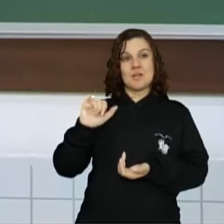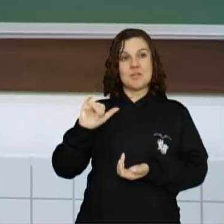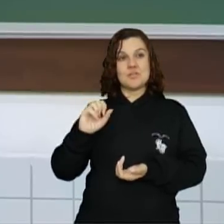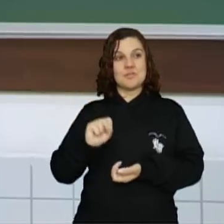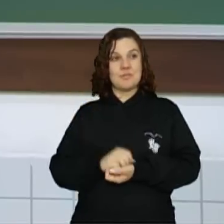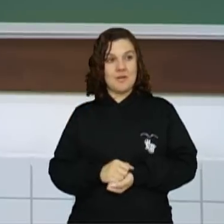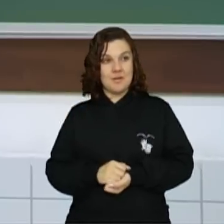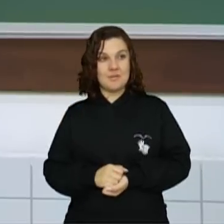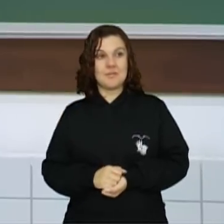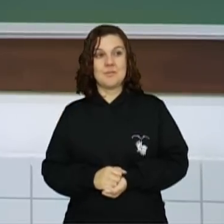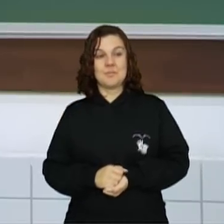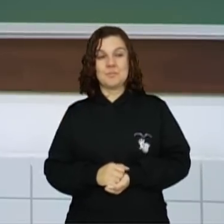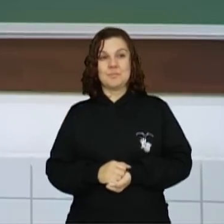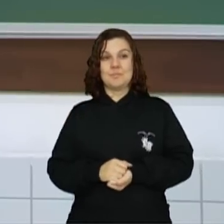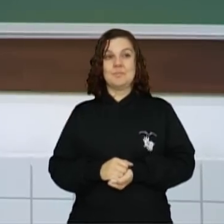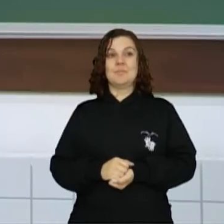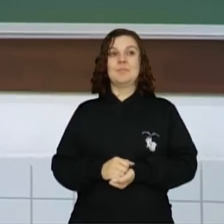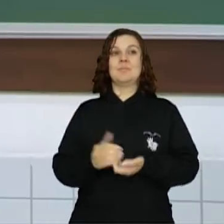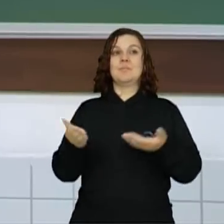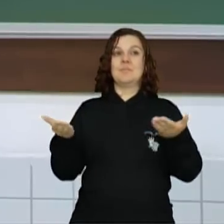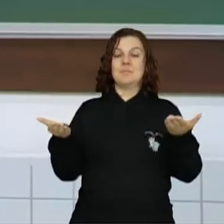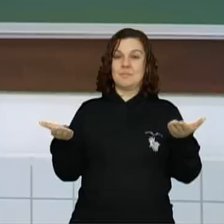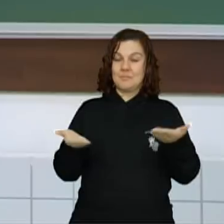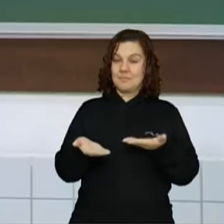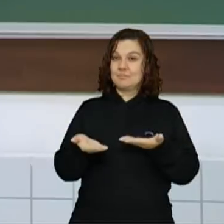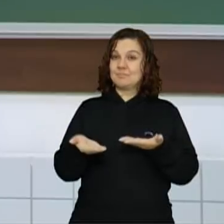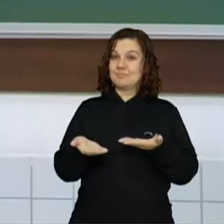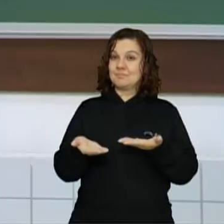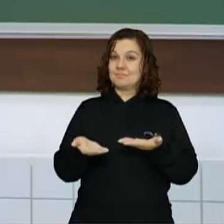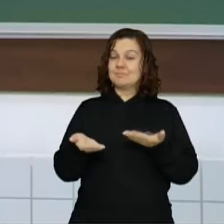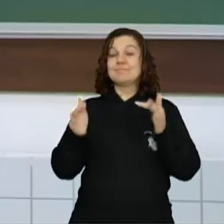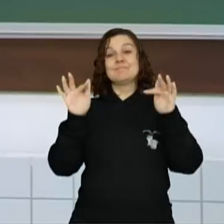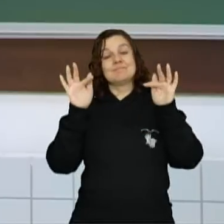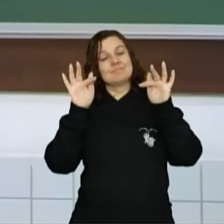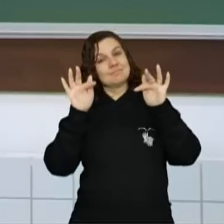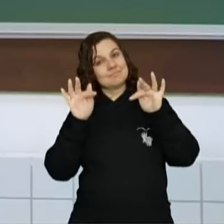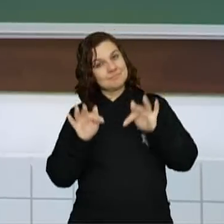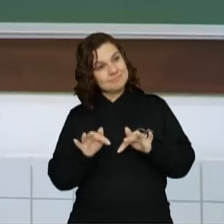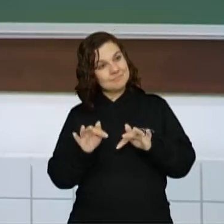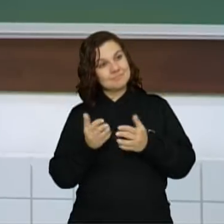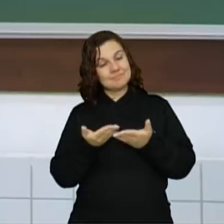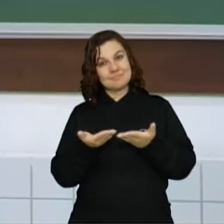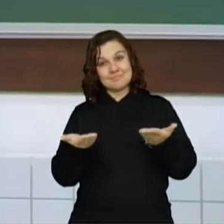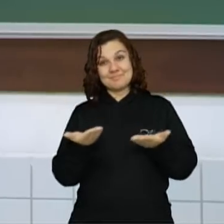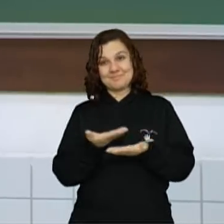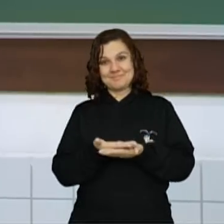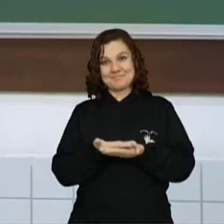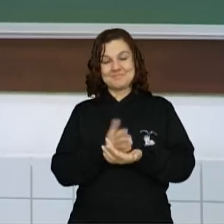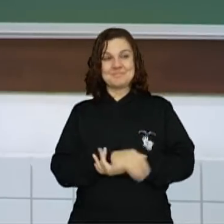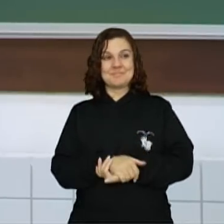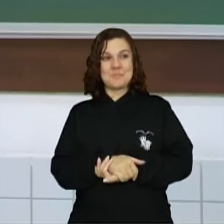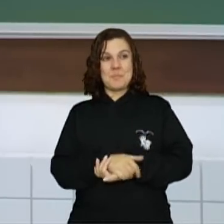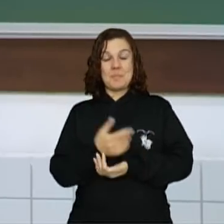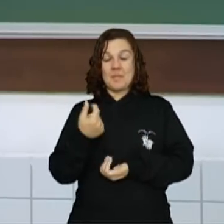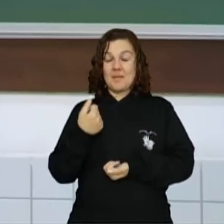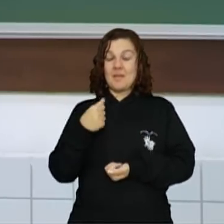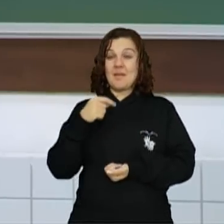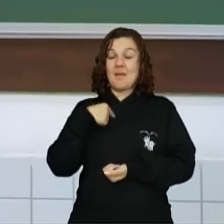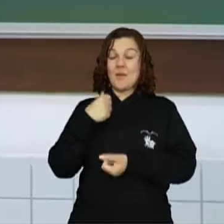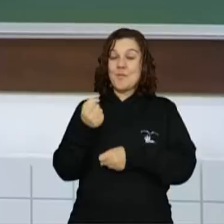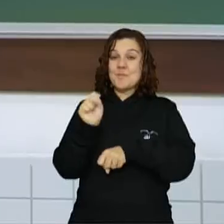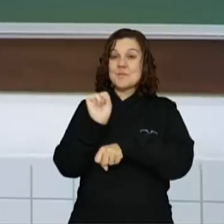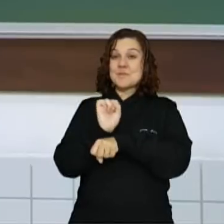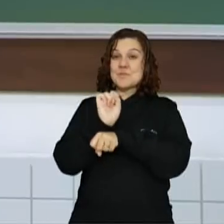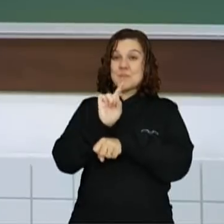e advérbios. Com isso, acabou a nossa aula e eu espero